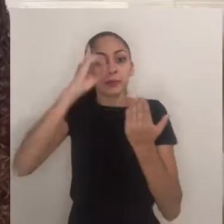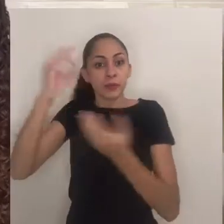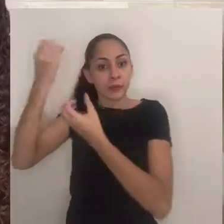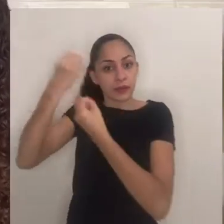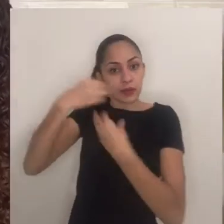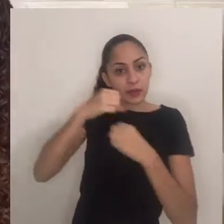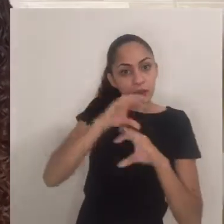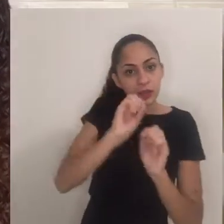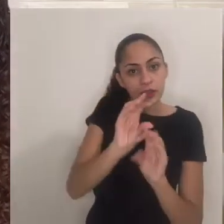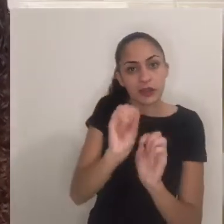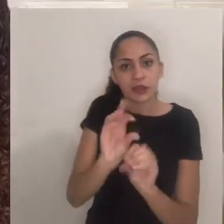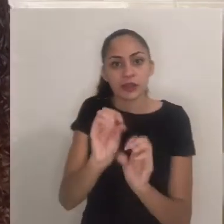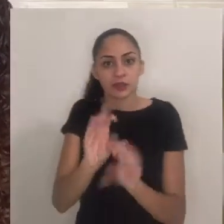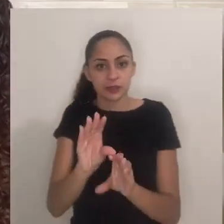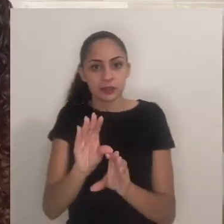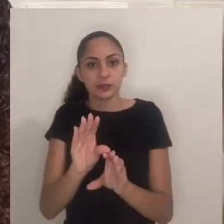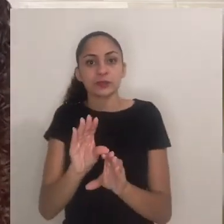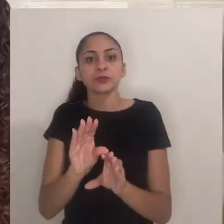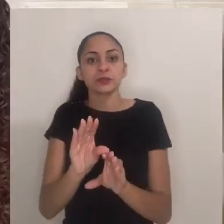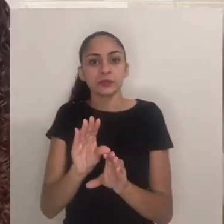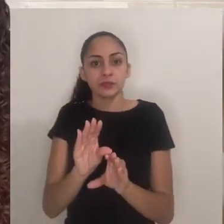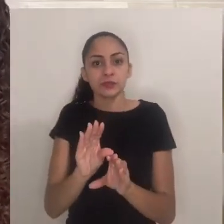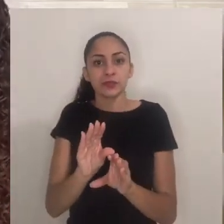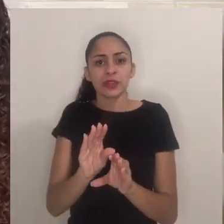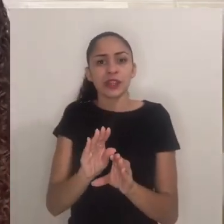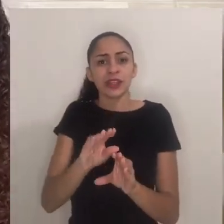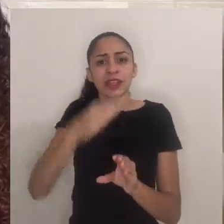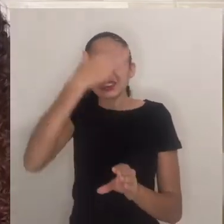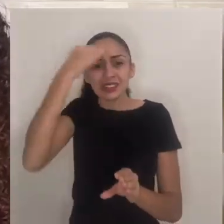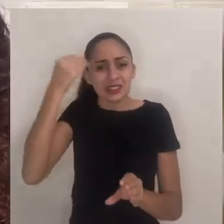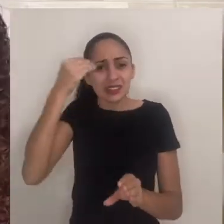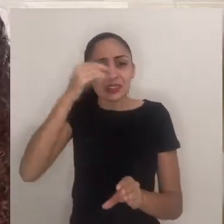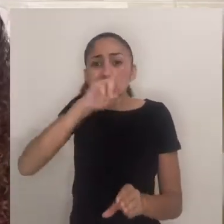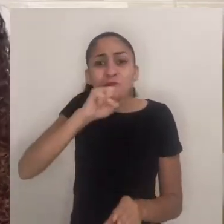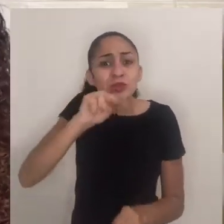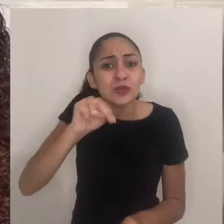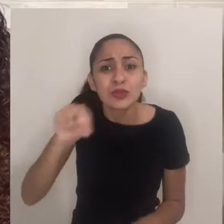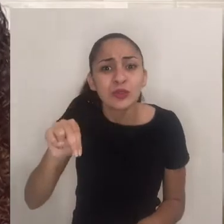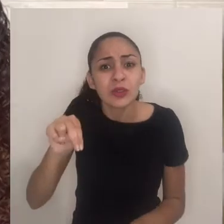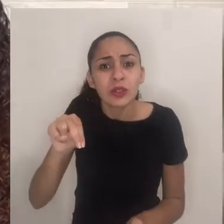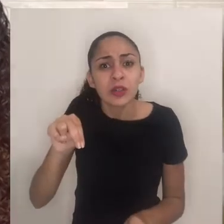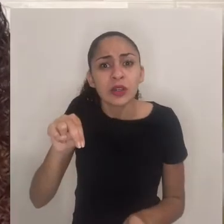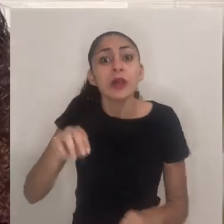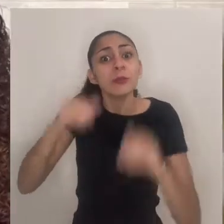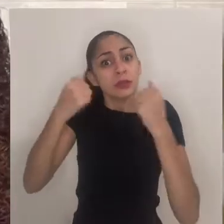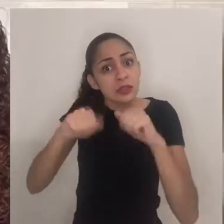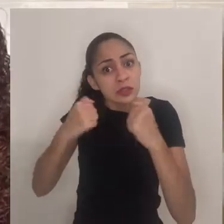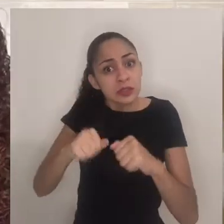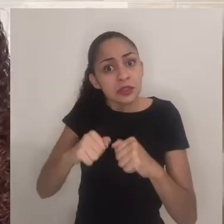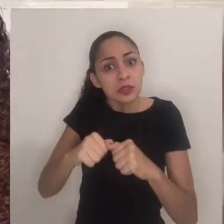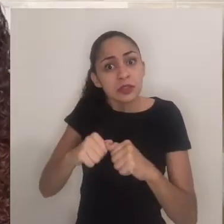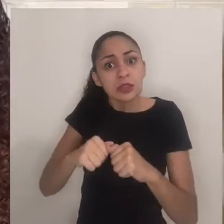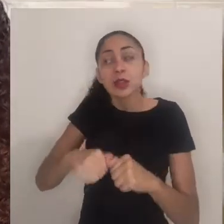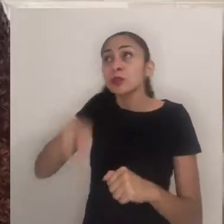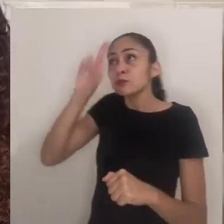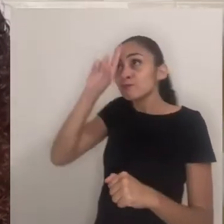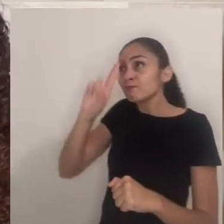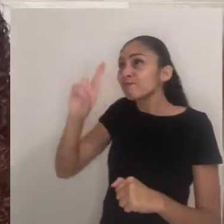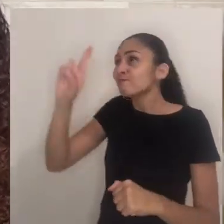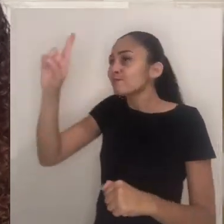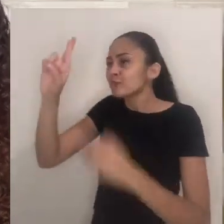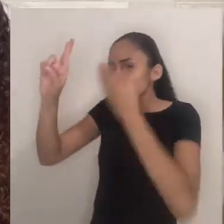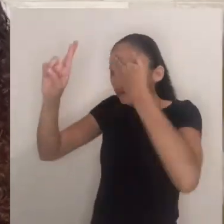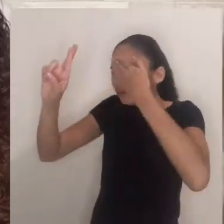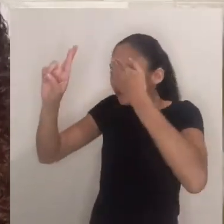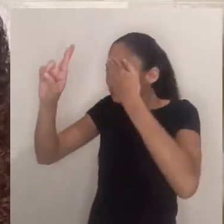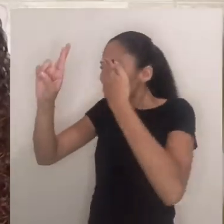né, condizente e coerente com a palavra do nosso Deus, nós não podemos nunca nos esquecer de que precisamos orar